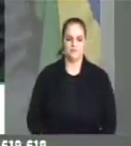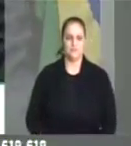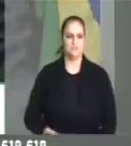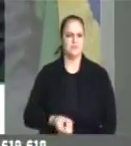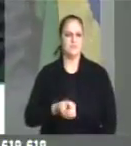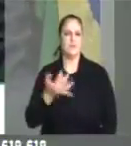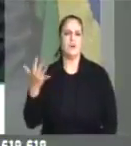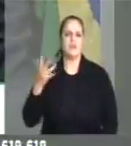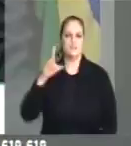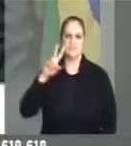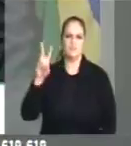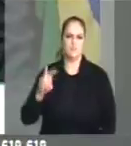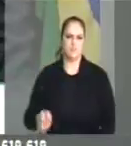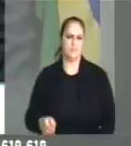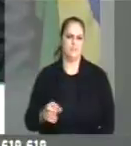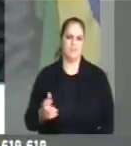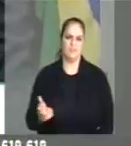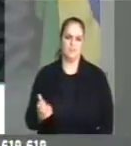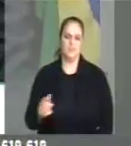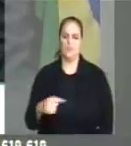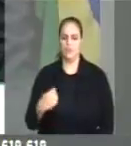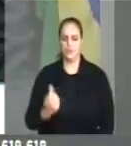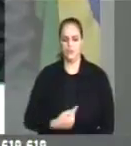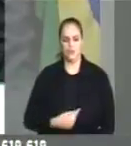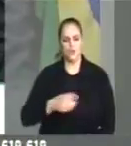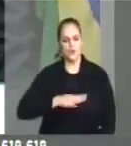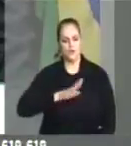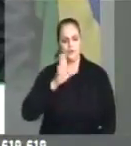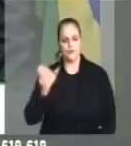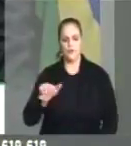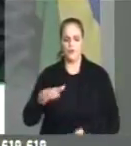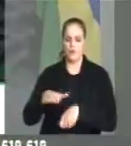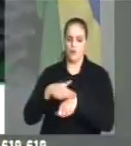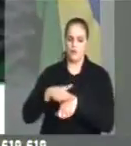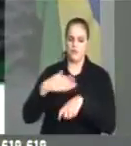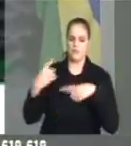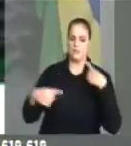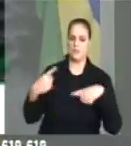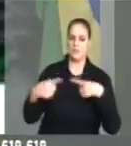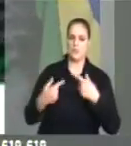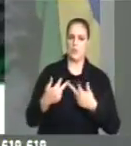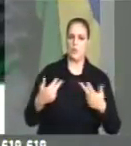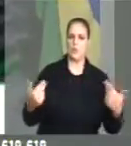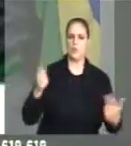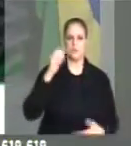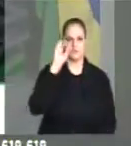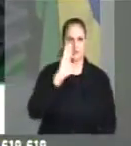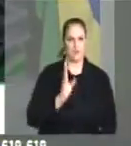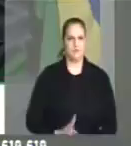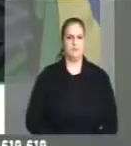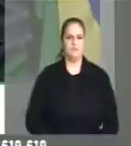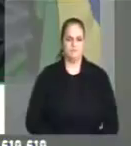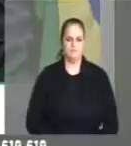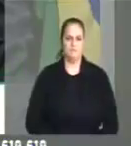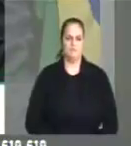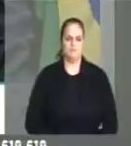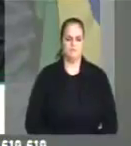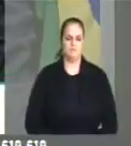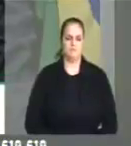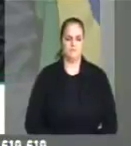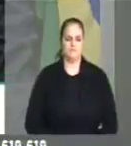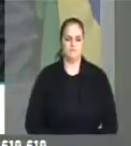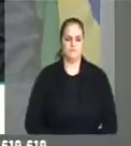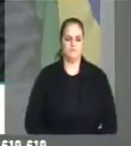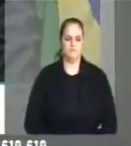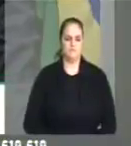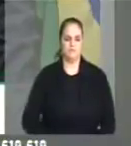vezes nós fomos ali discutir o Brasil. E o Jarbas disse uma coisa fantástica. O velho dispunha